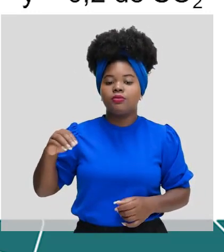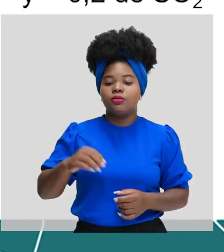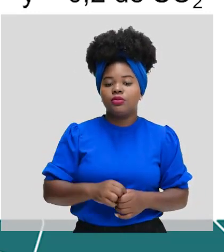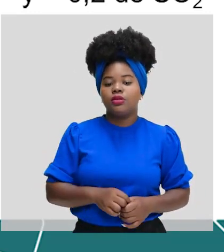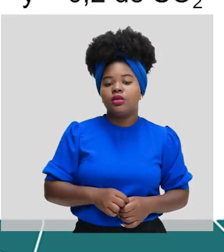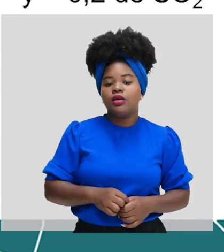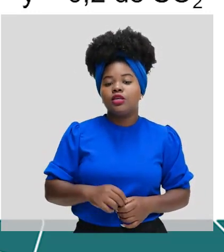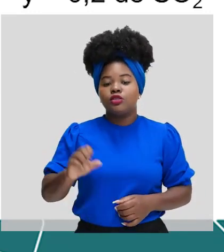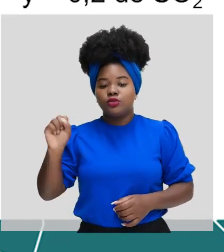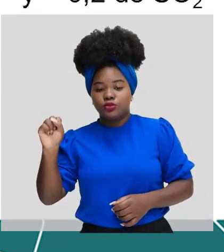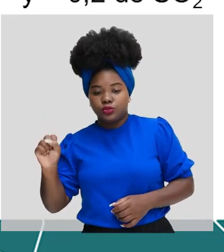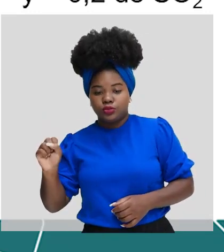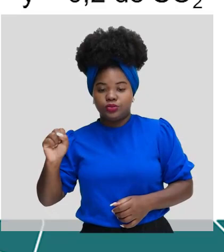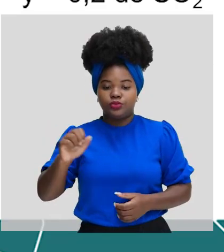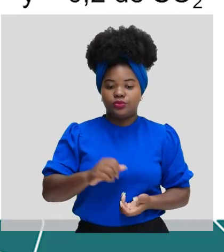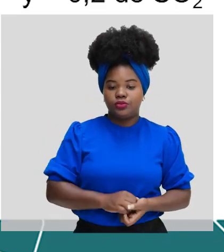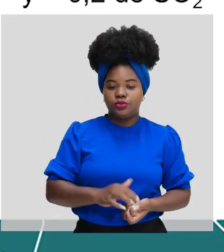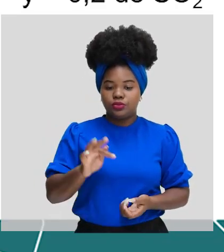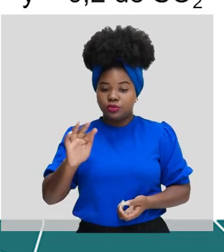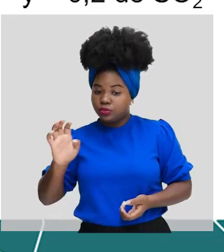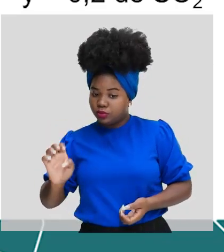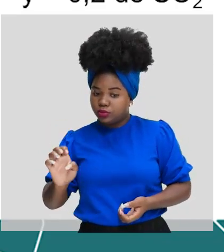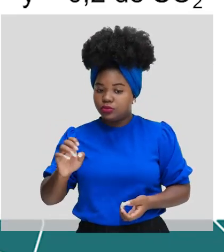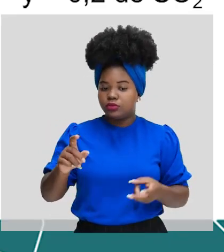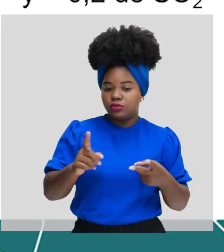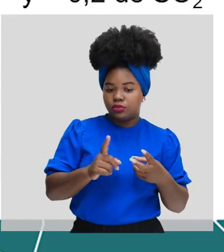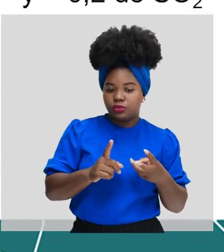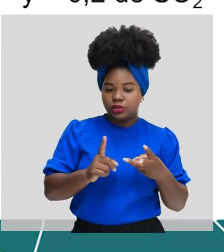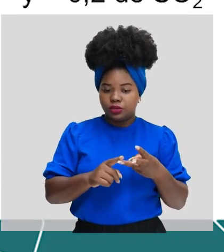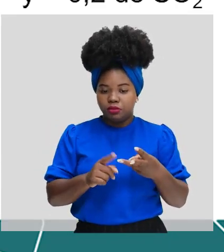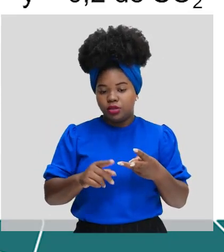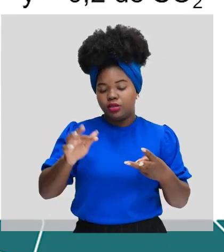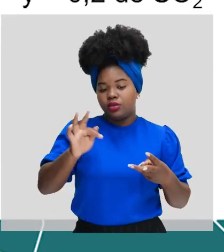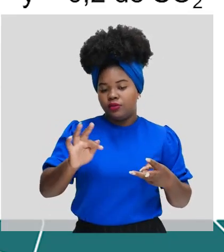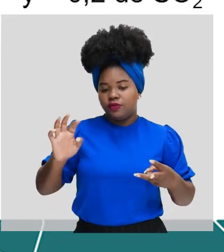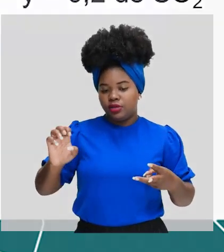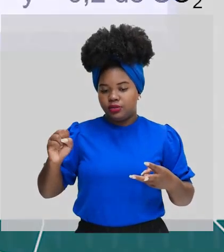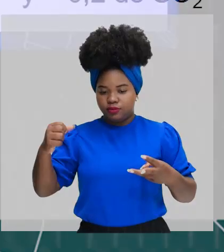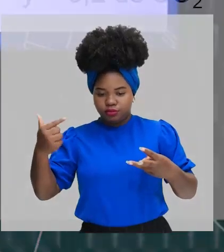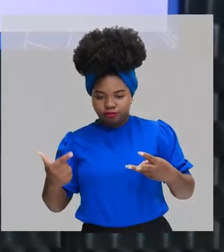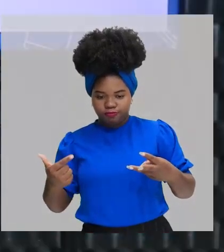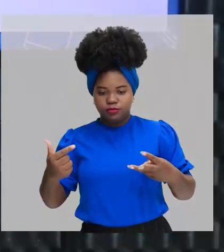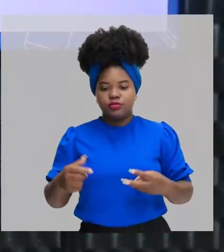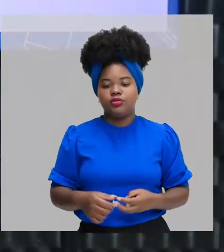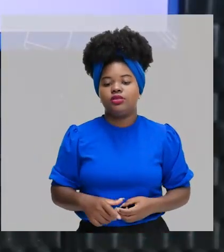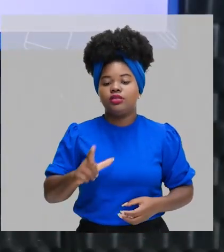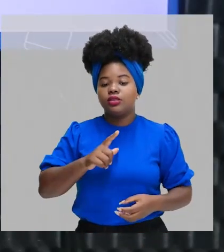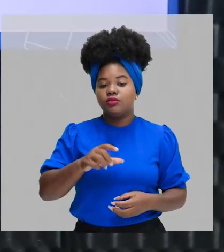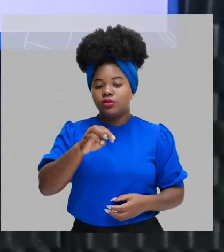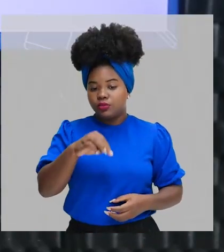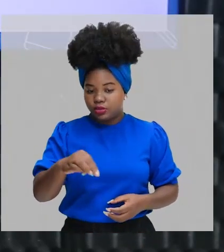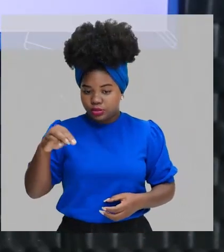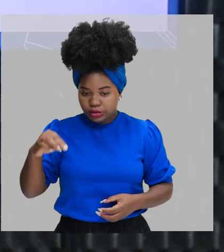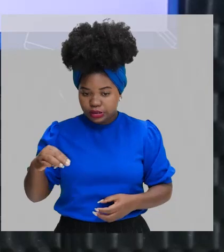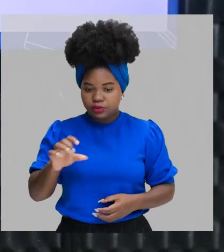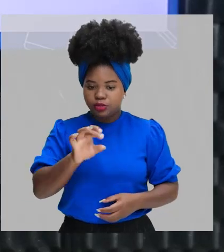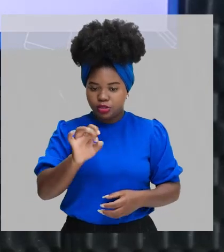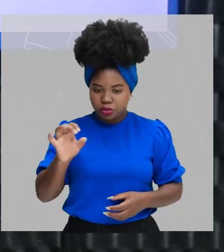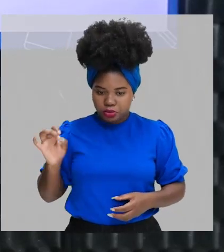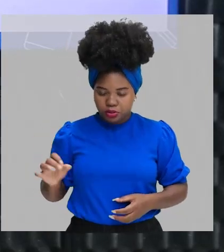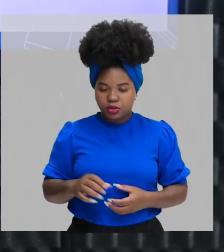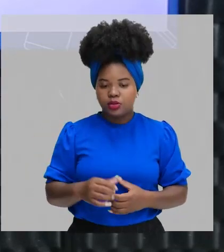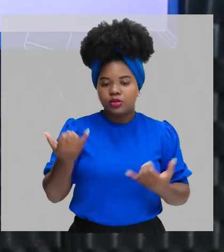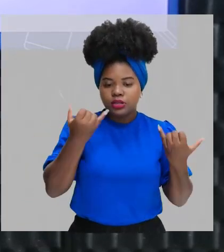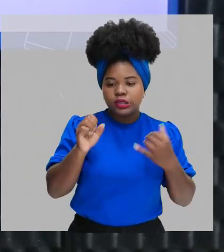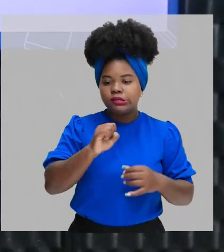do ferro, do sulfeto de ferro, que é a pirita, certo? Então, nós temos aqui as informações. Se você